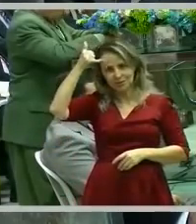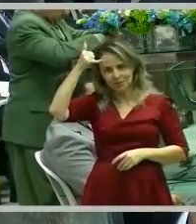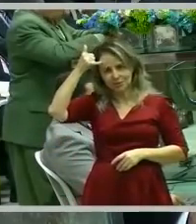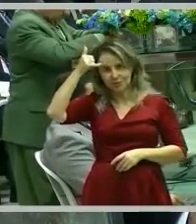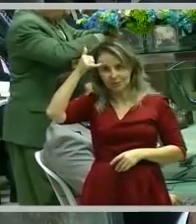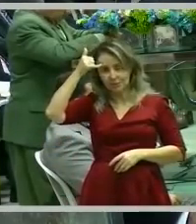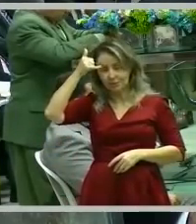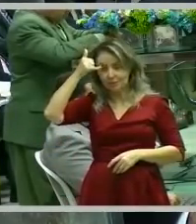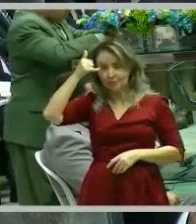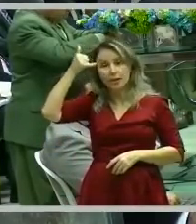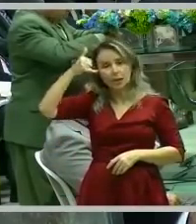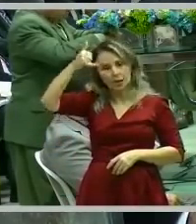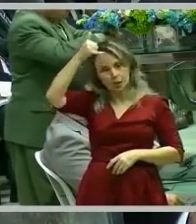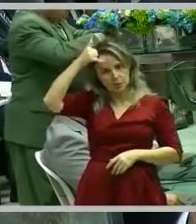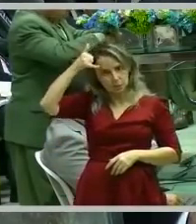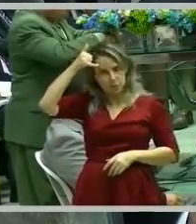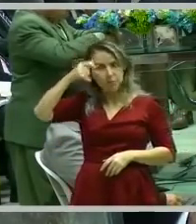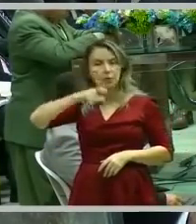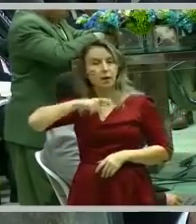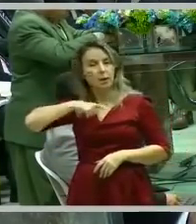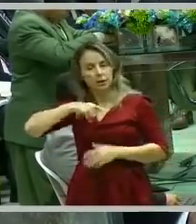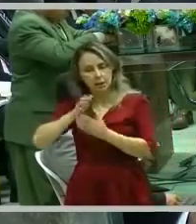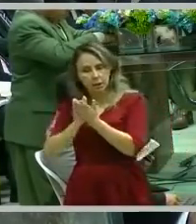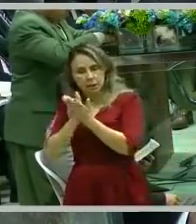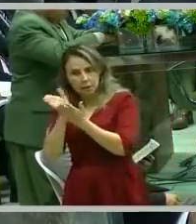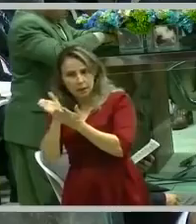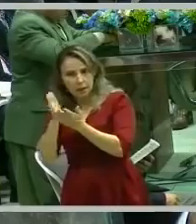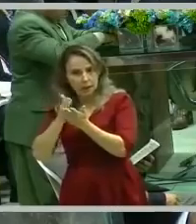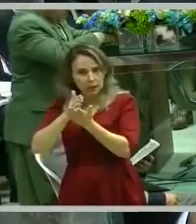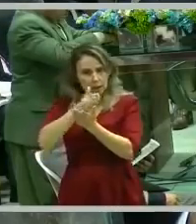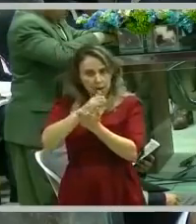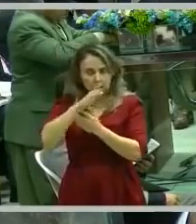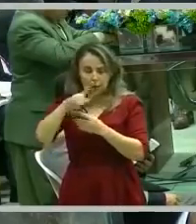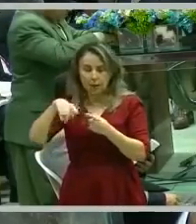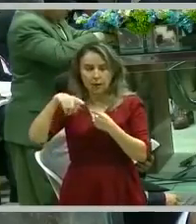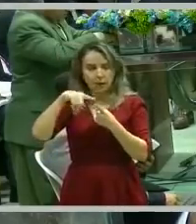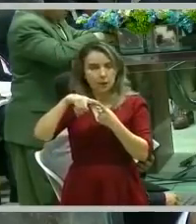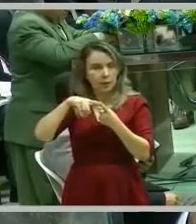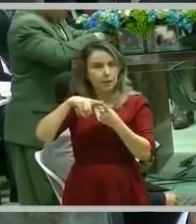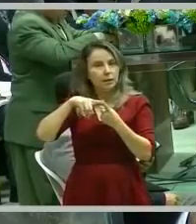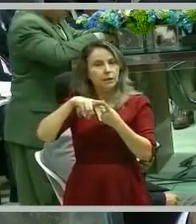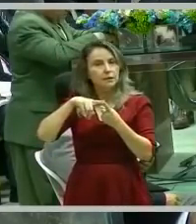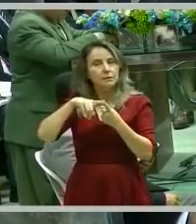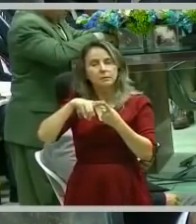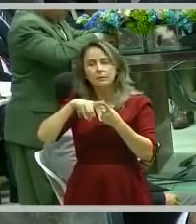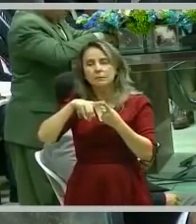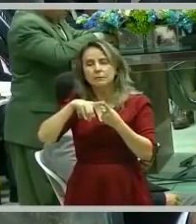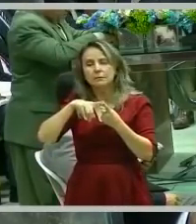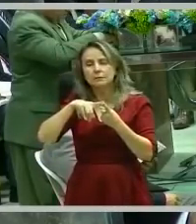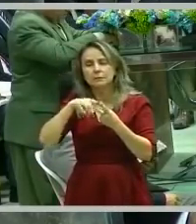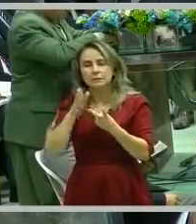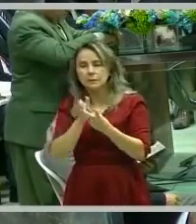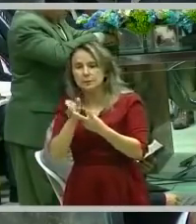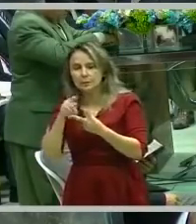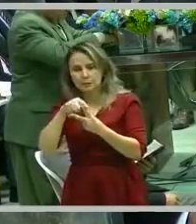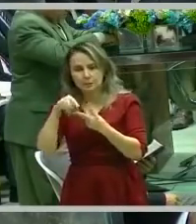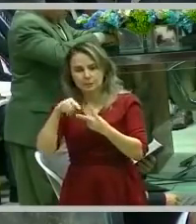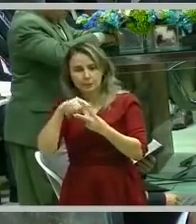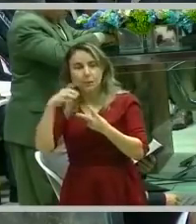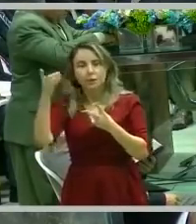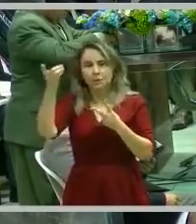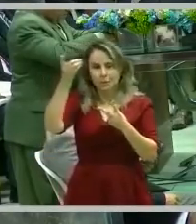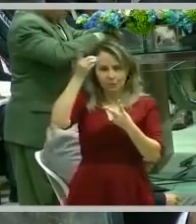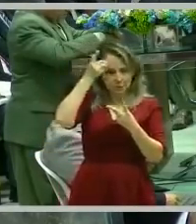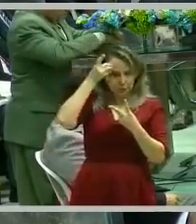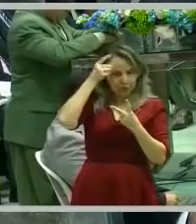lado carismático, carismático no sentido de dons, e ela tem o lado do fruto. Se você foi ungido, você vai ter os dois lados. O lado do dom,